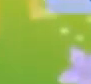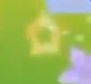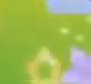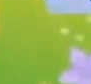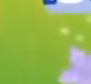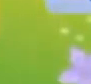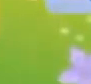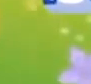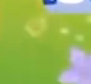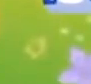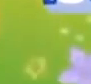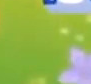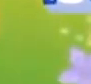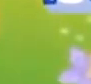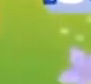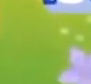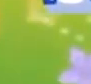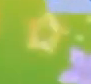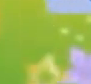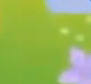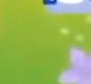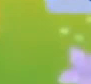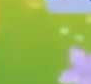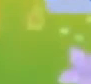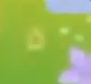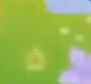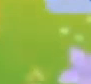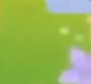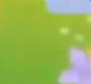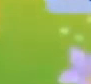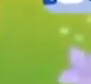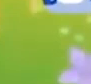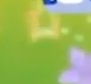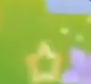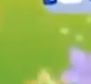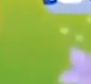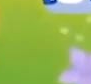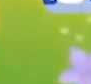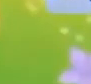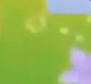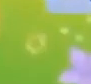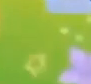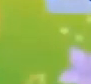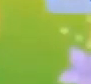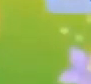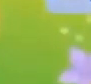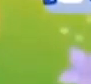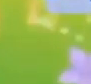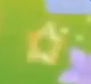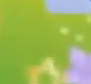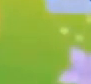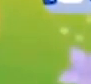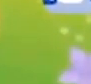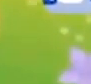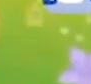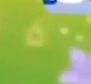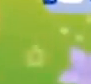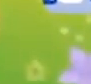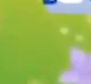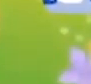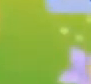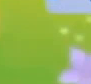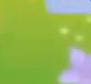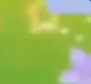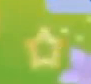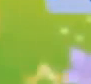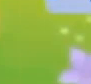pela cidade. O neném faz ué, ué, ué, ué, ué, ué, ué, ué, ué, ué. O neném faz